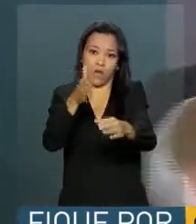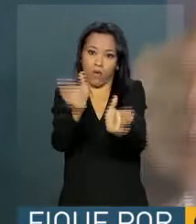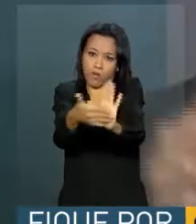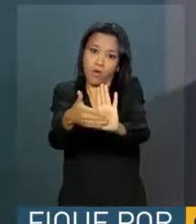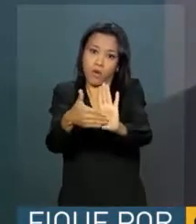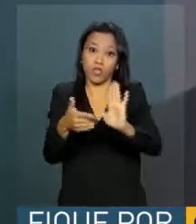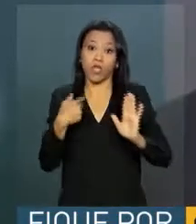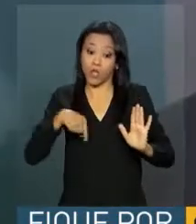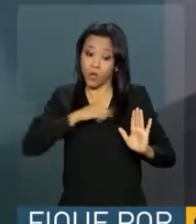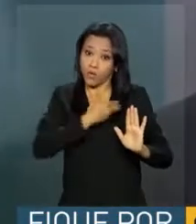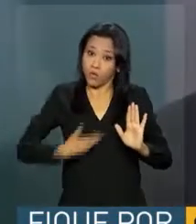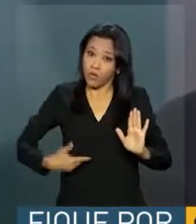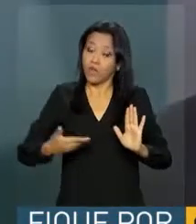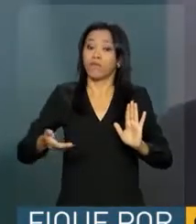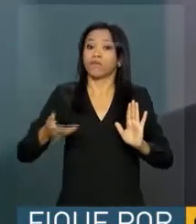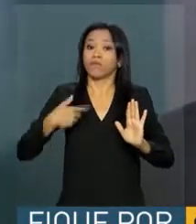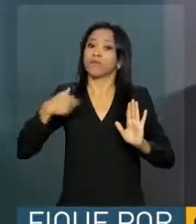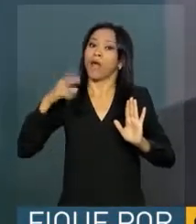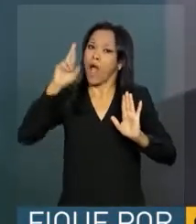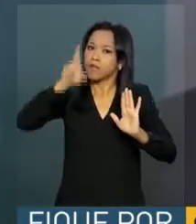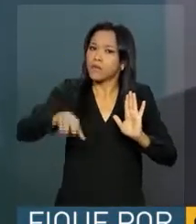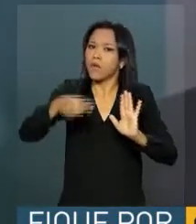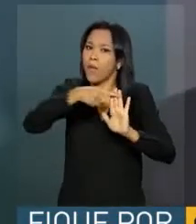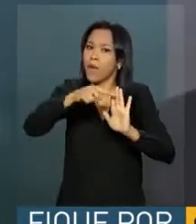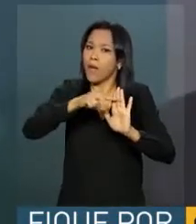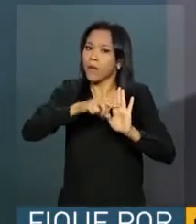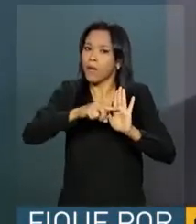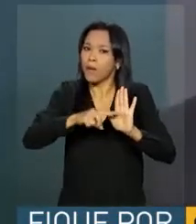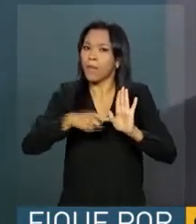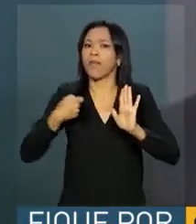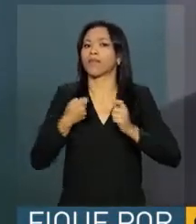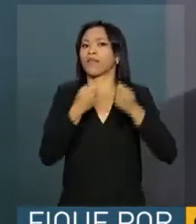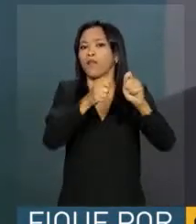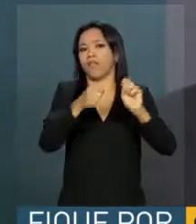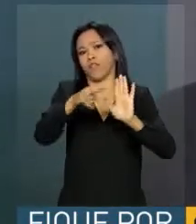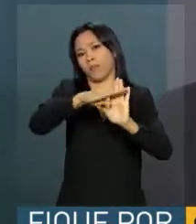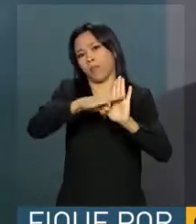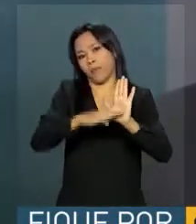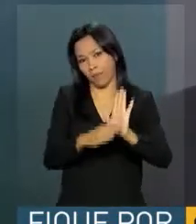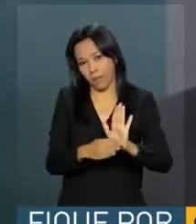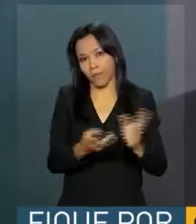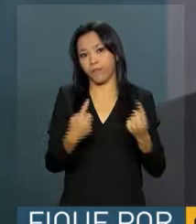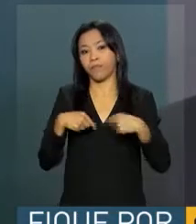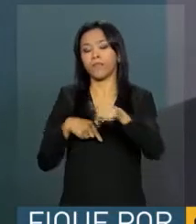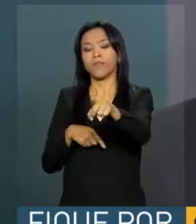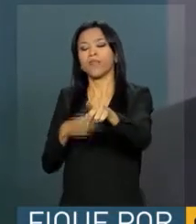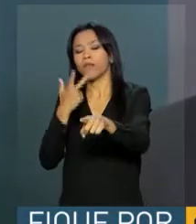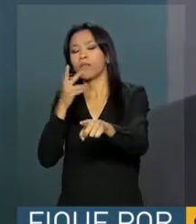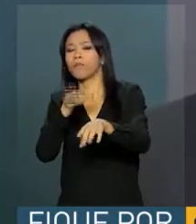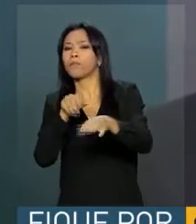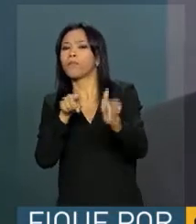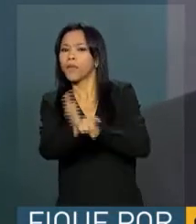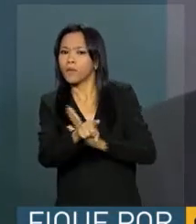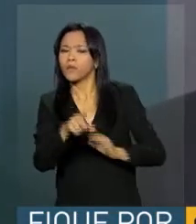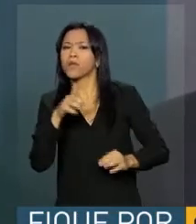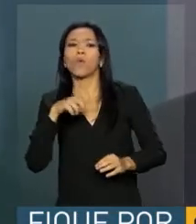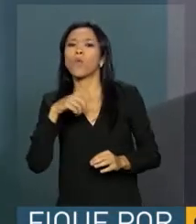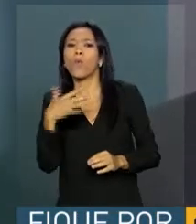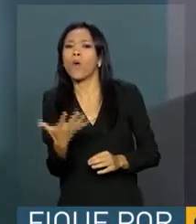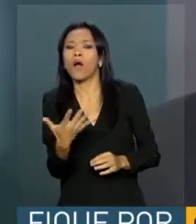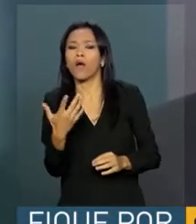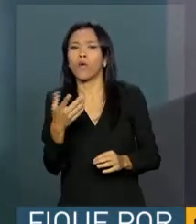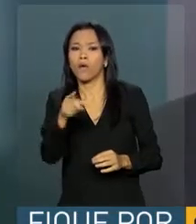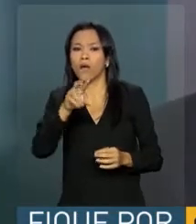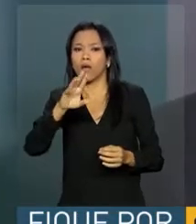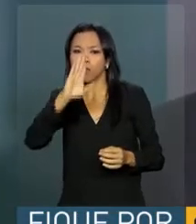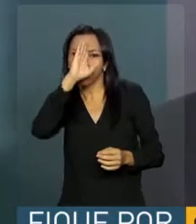defendemos, mostramos as razões, evidentemente a decisão é do Congresso Nacional. Entre as prioridades para aumentar a arrecadação, o senhor poderia, qual é a linha